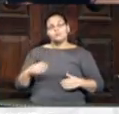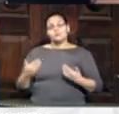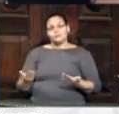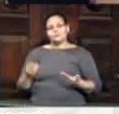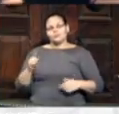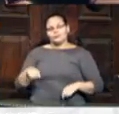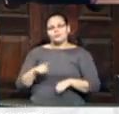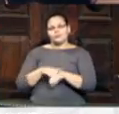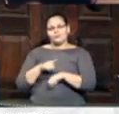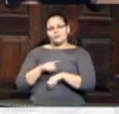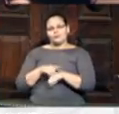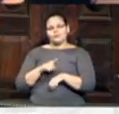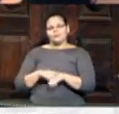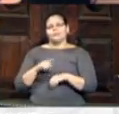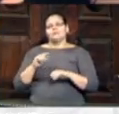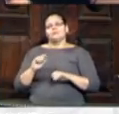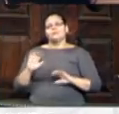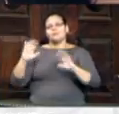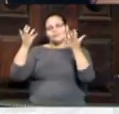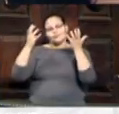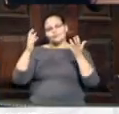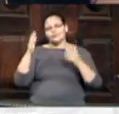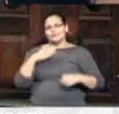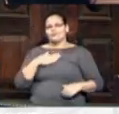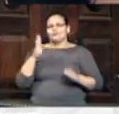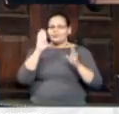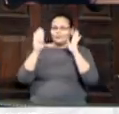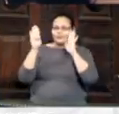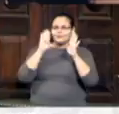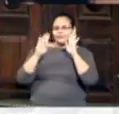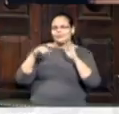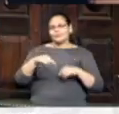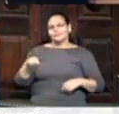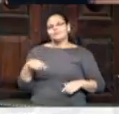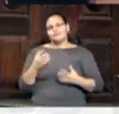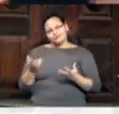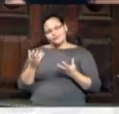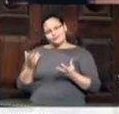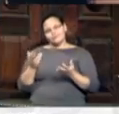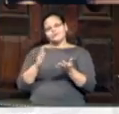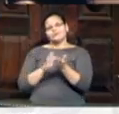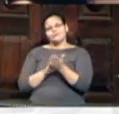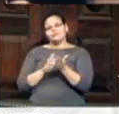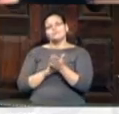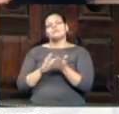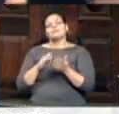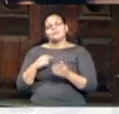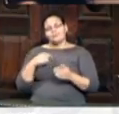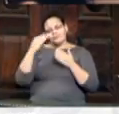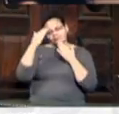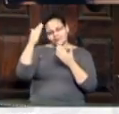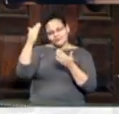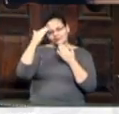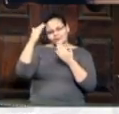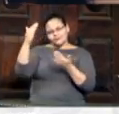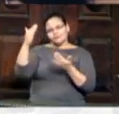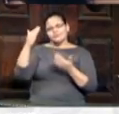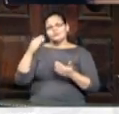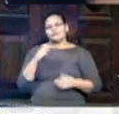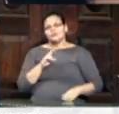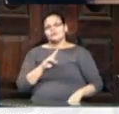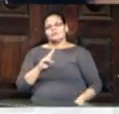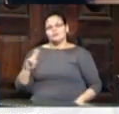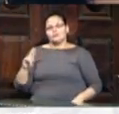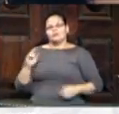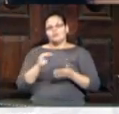um momento de celebração, de alegria para todos nós. Queria realmente parabenizar, agradecer, em nome